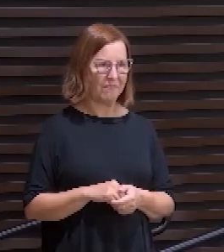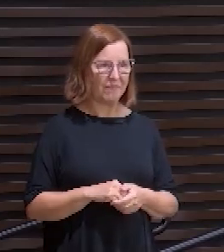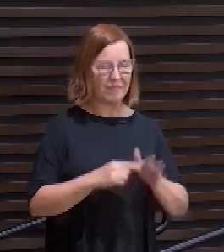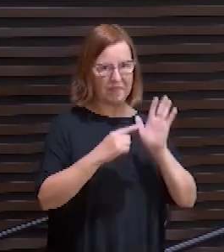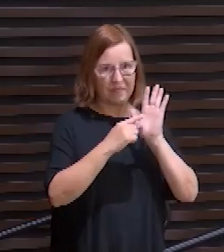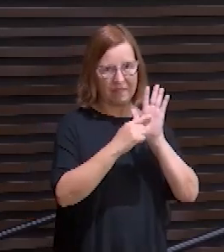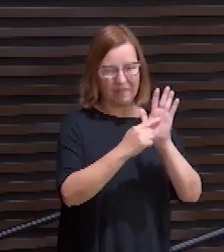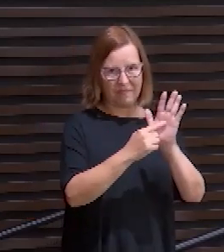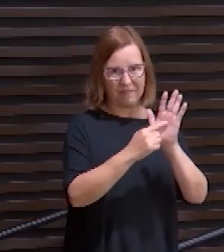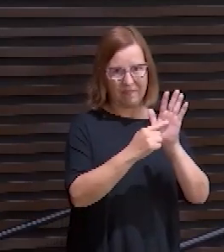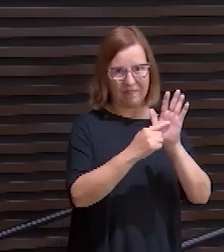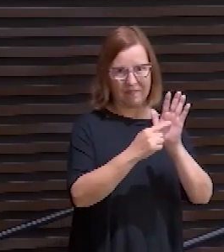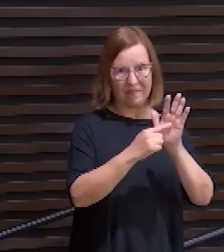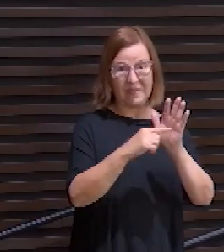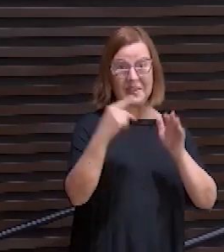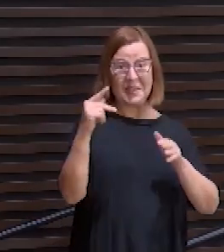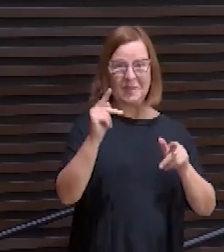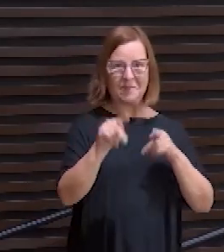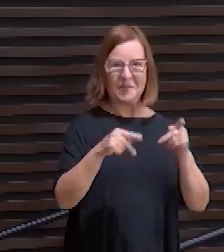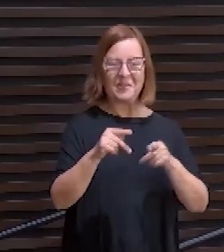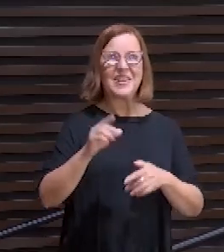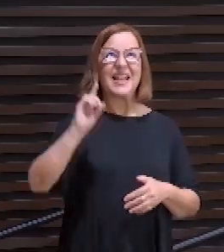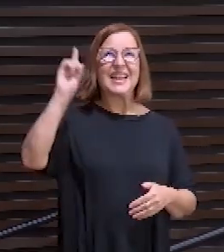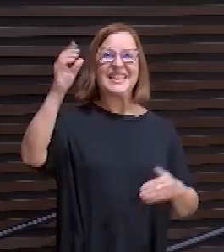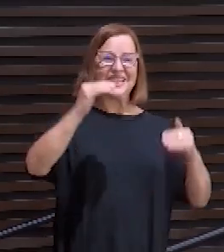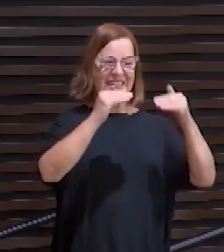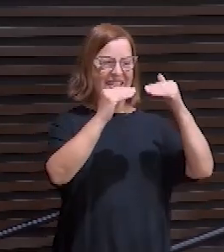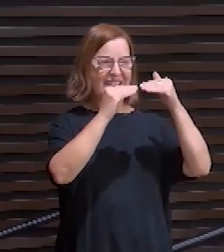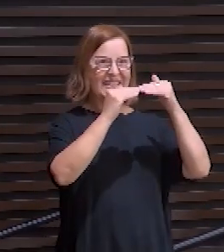Demonstrando para o seu povo que ele é soberano,